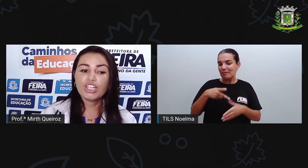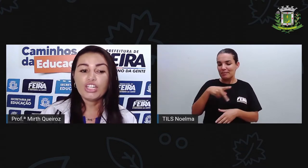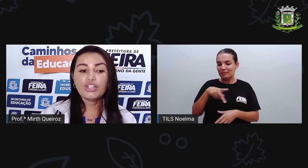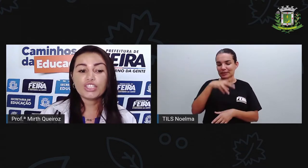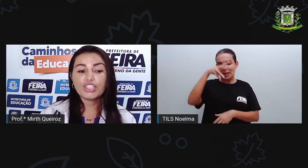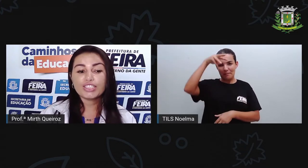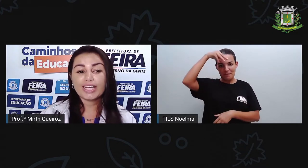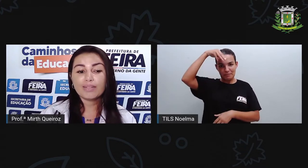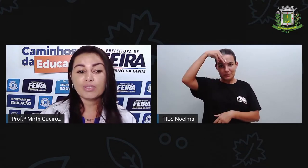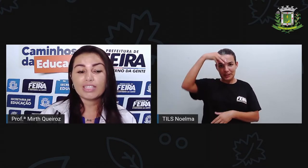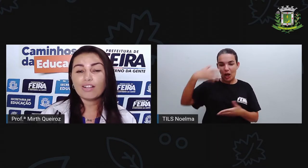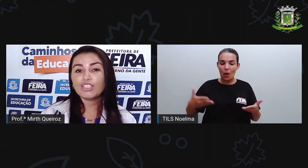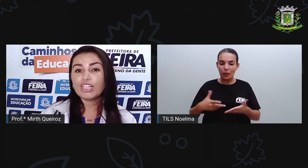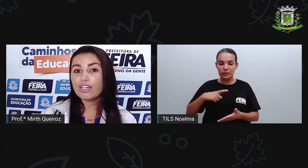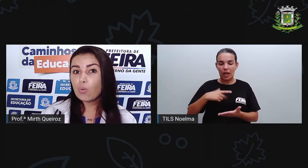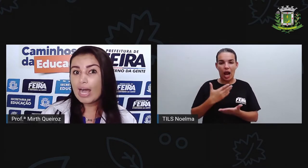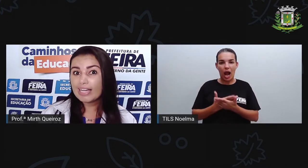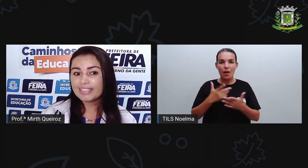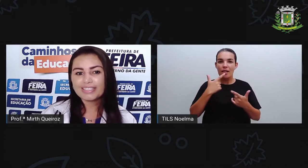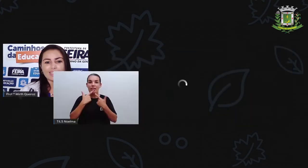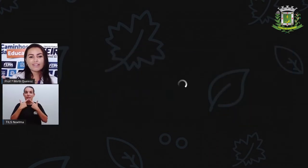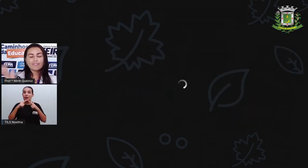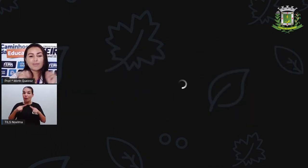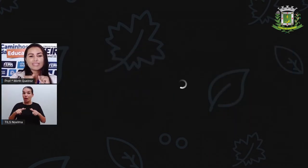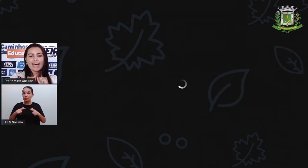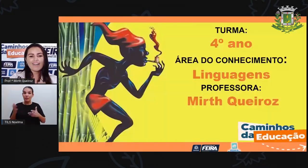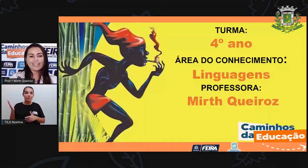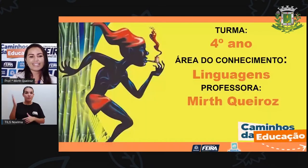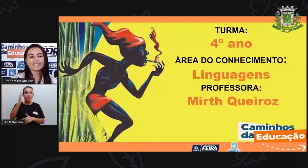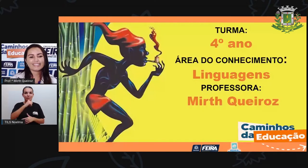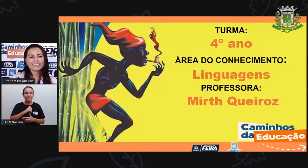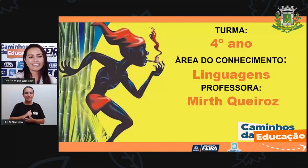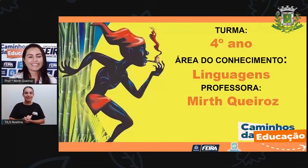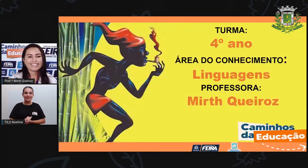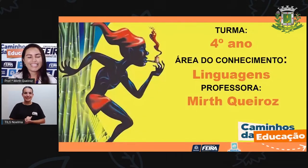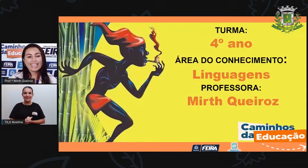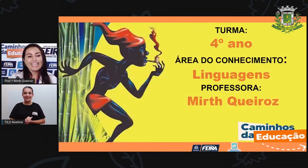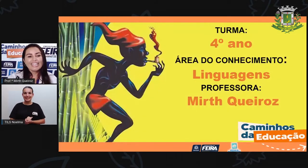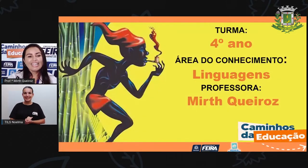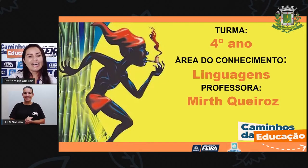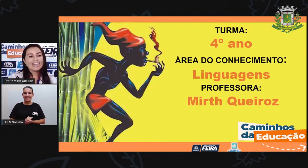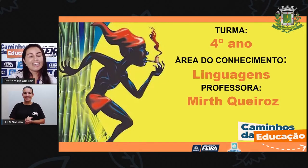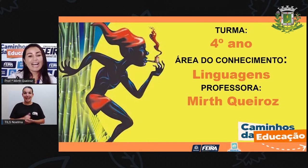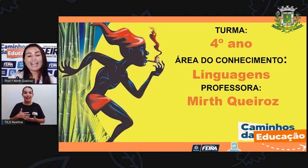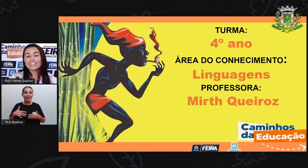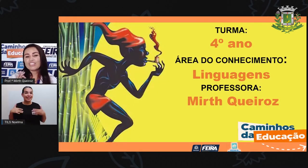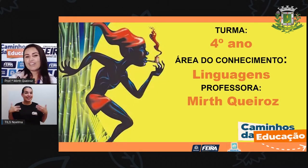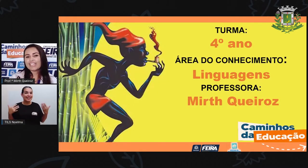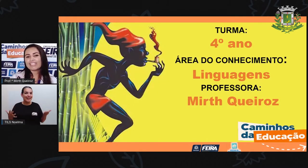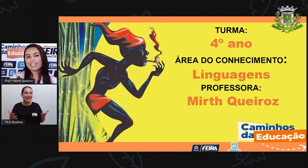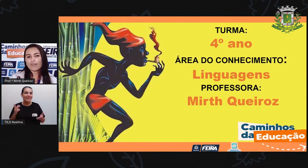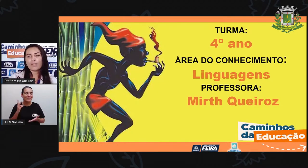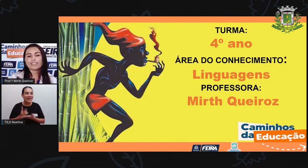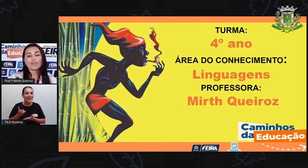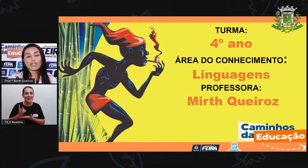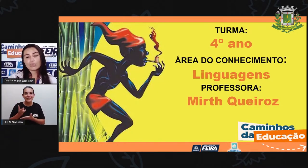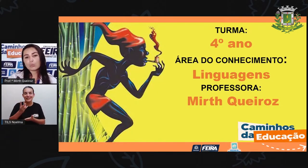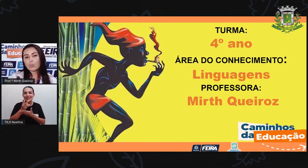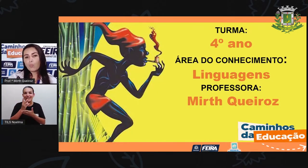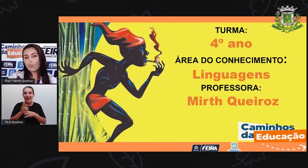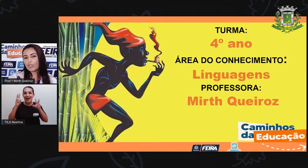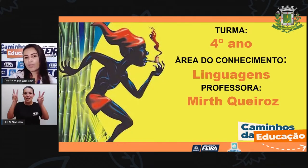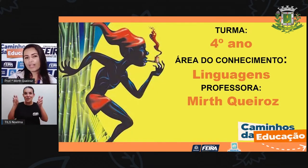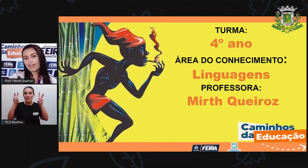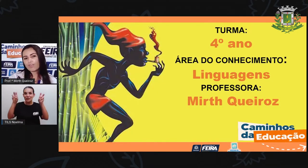Mith e hoje nós teremos aula de linguagens. Vamos à aula! E aí a gente vai dar sequência a um